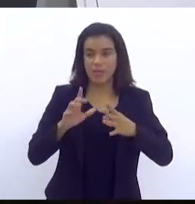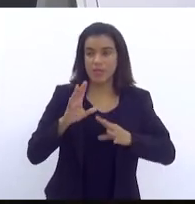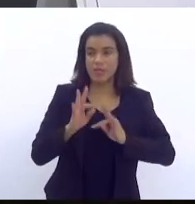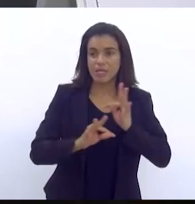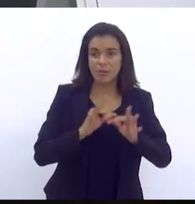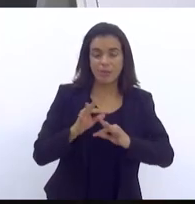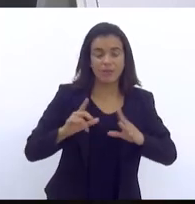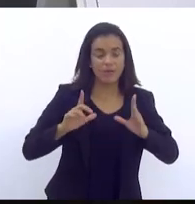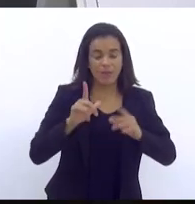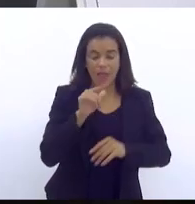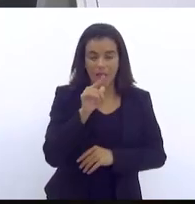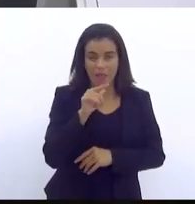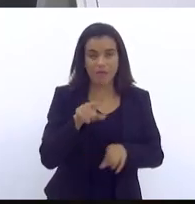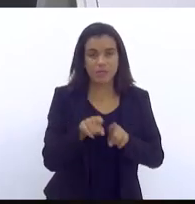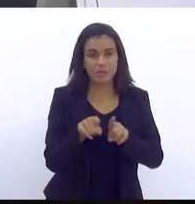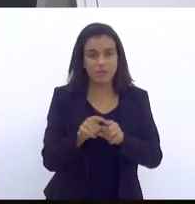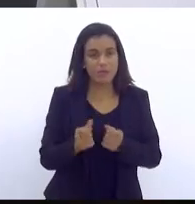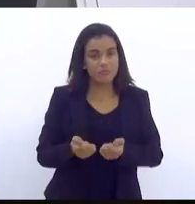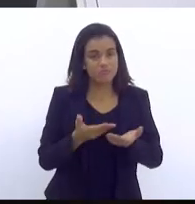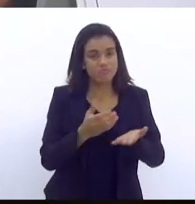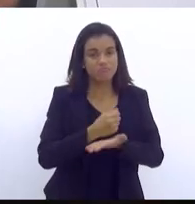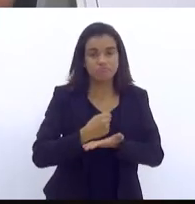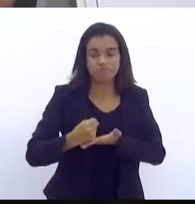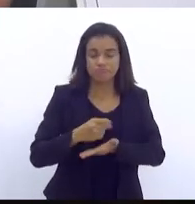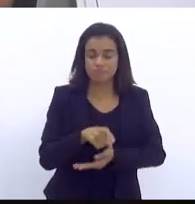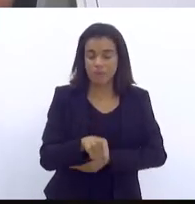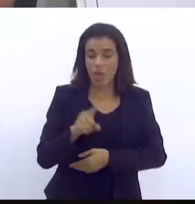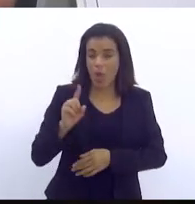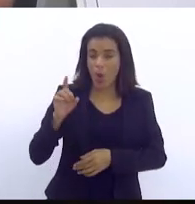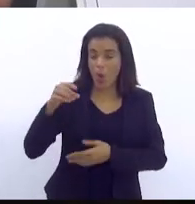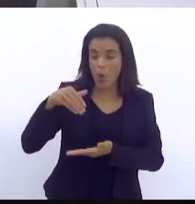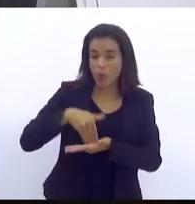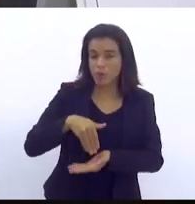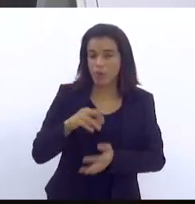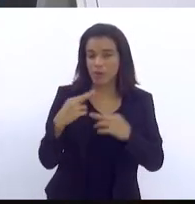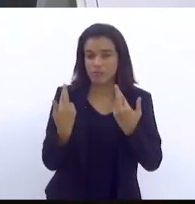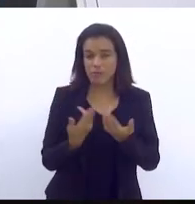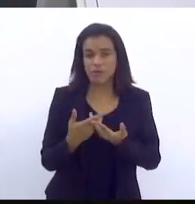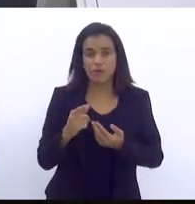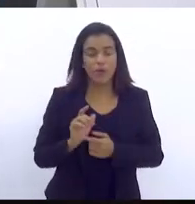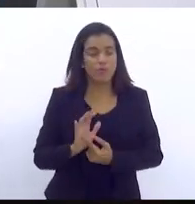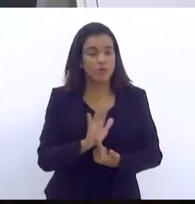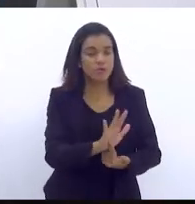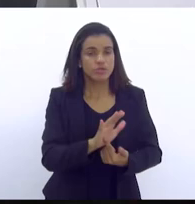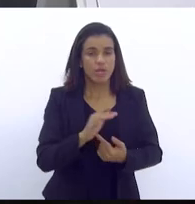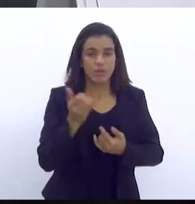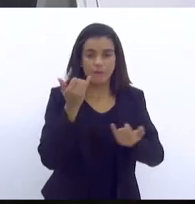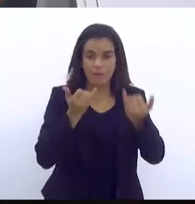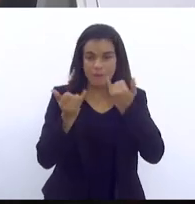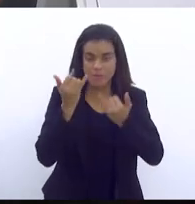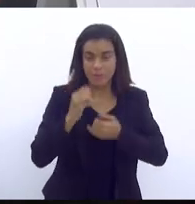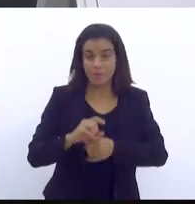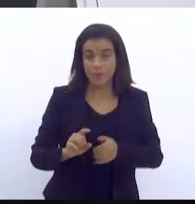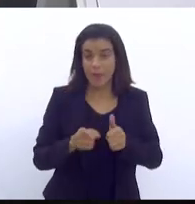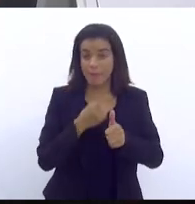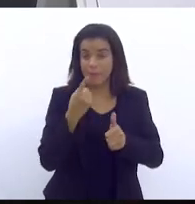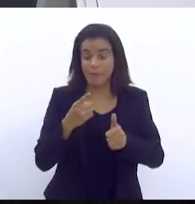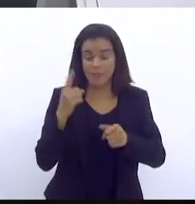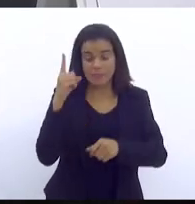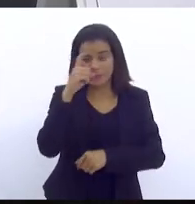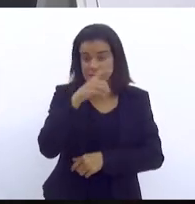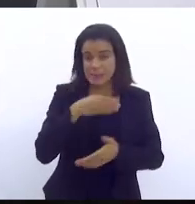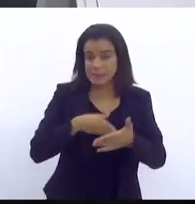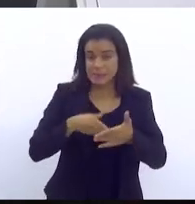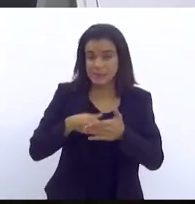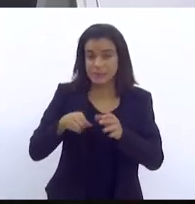comitê de monitoramento dessa concessão na última reunião desse comitê de monitoramento foram trazidas algumas notícias A primeira é a dificuldade de